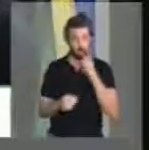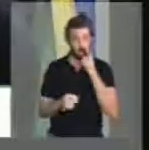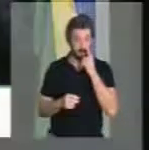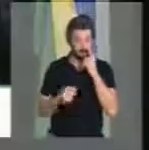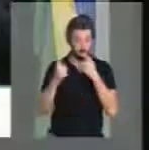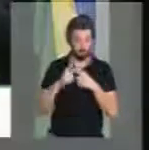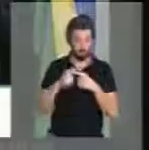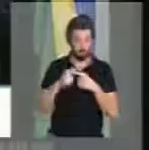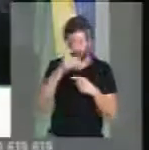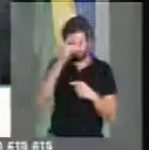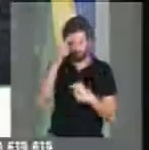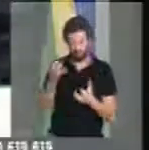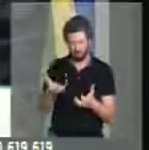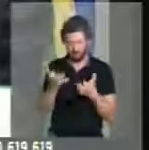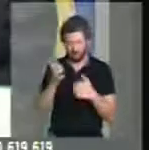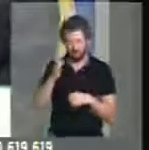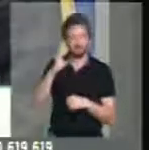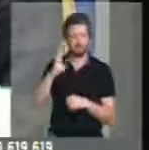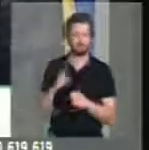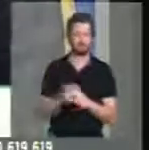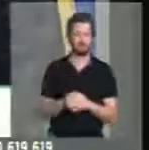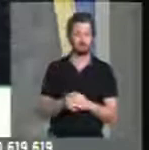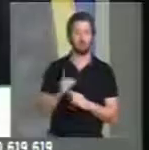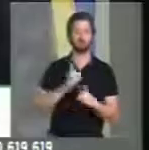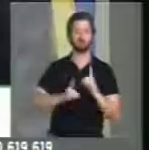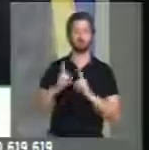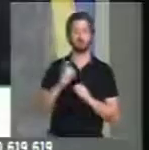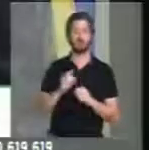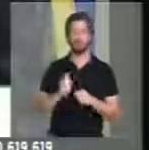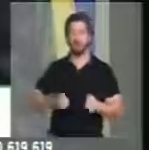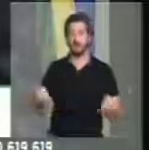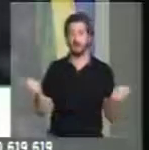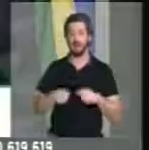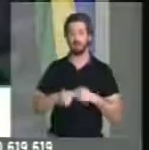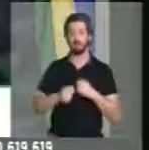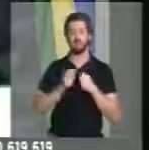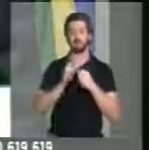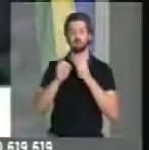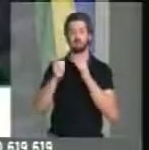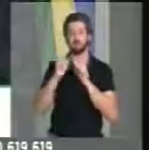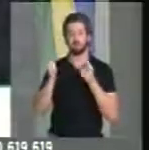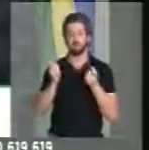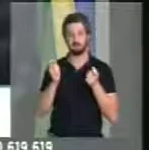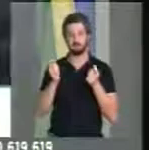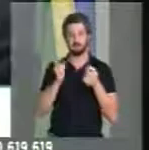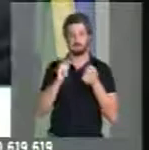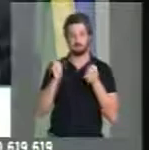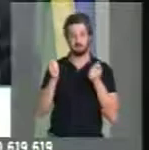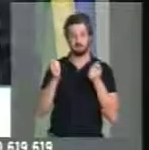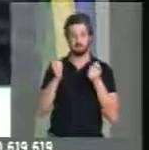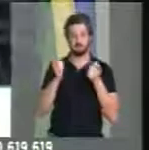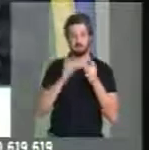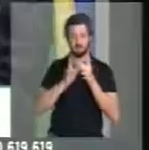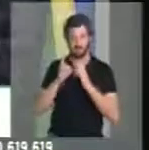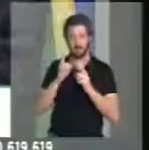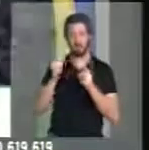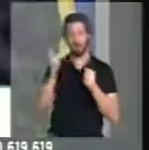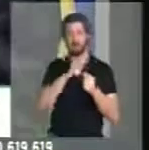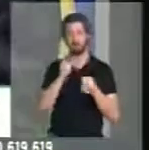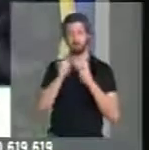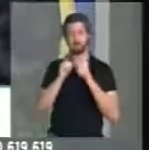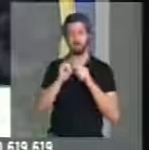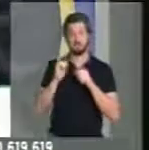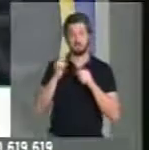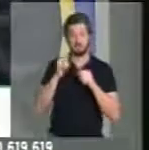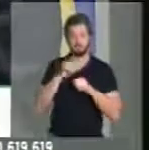o político mais quer é diálogo e governabilidade. Quando descamba para outros caminhos,